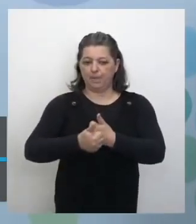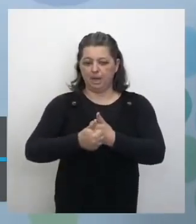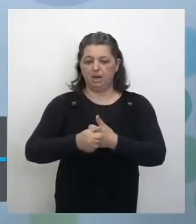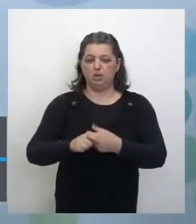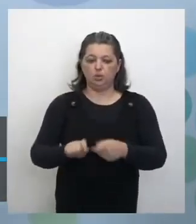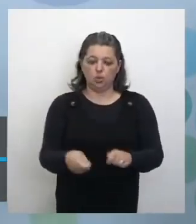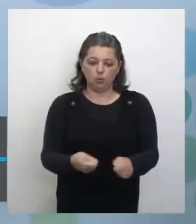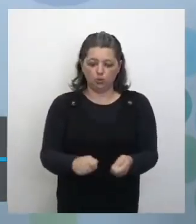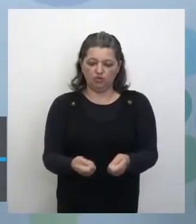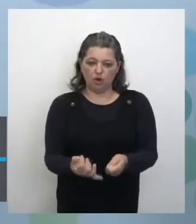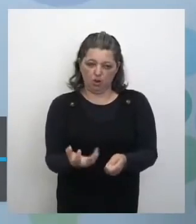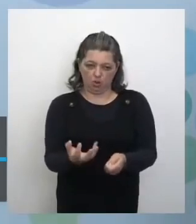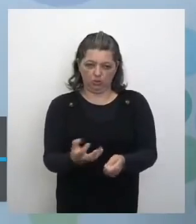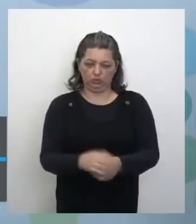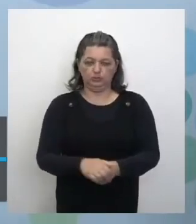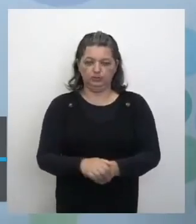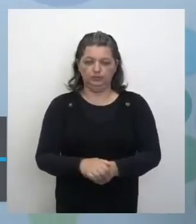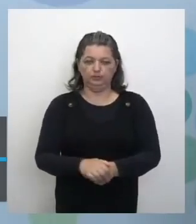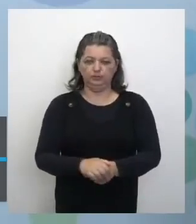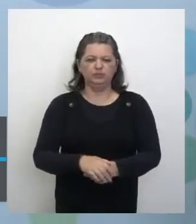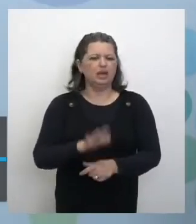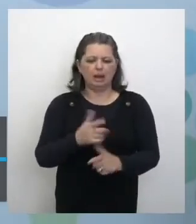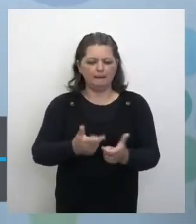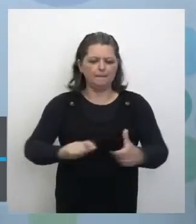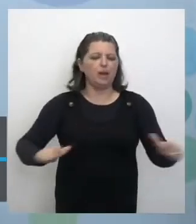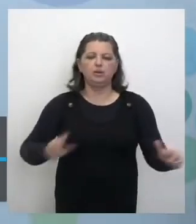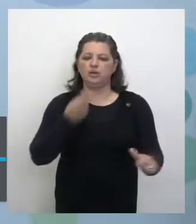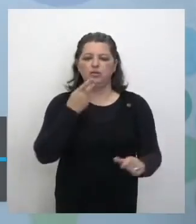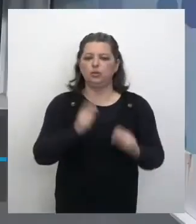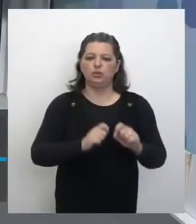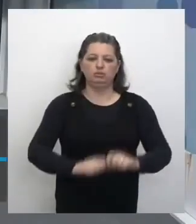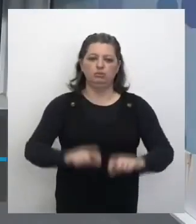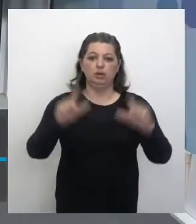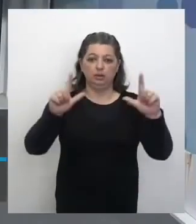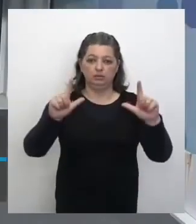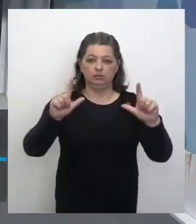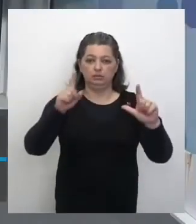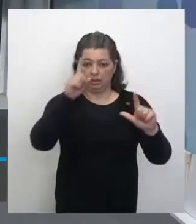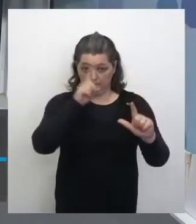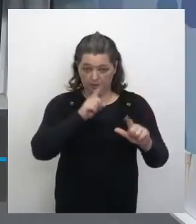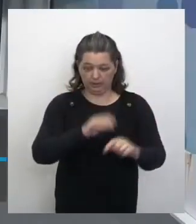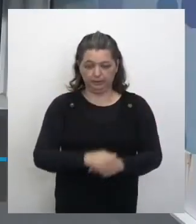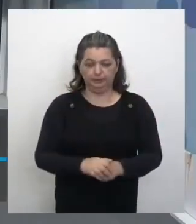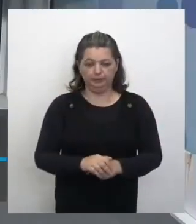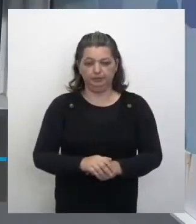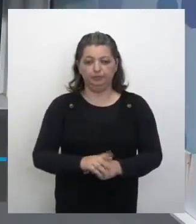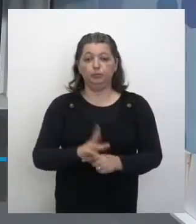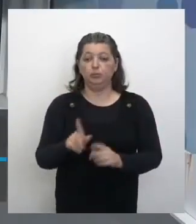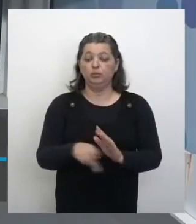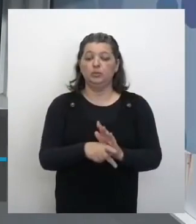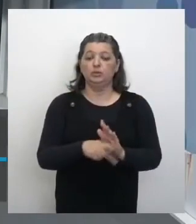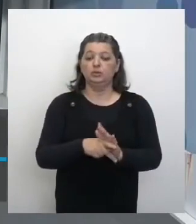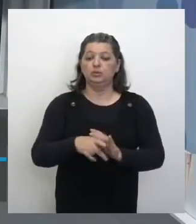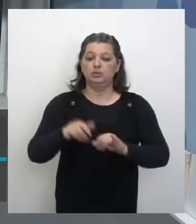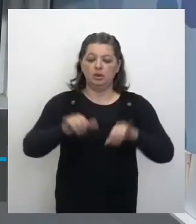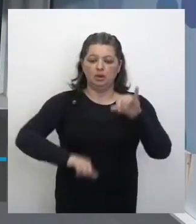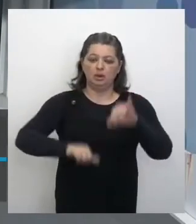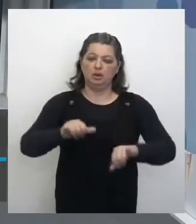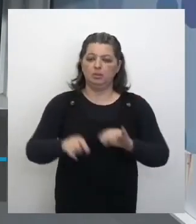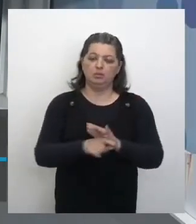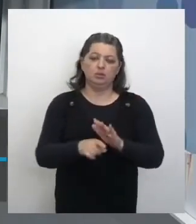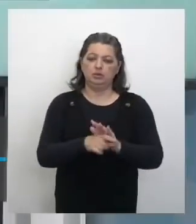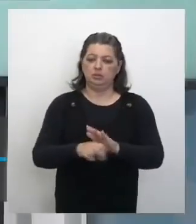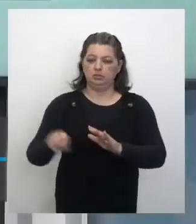aqui. Bom, mas a maioria aqui falou sobre o amarelo que está chamando a cor, atenção. Mas... Gente, geralmente quando o produto ele é químico e ele é tóxico, ele tem um